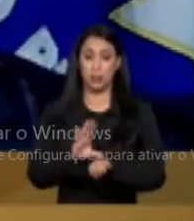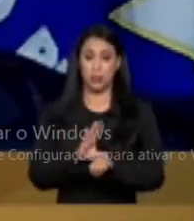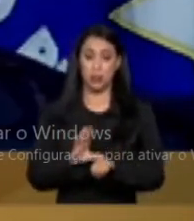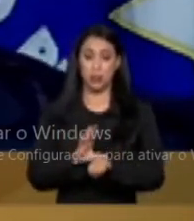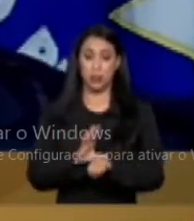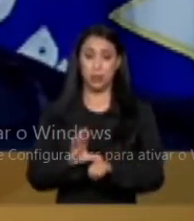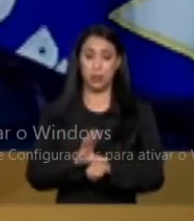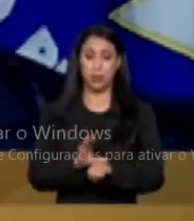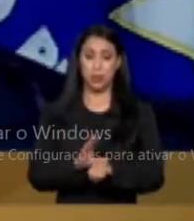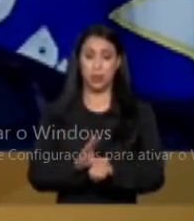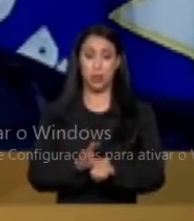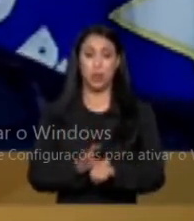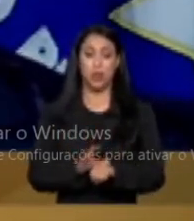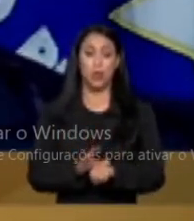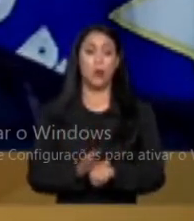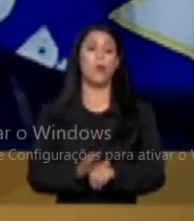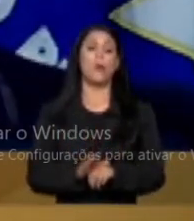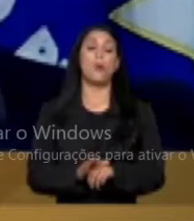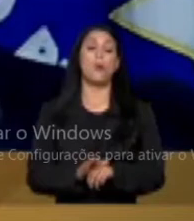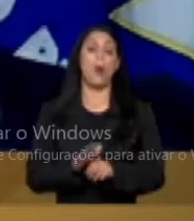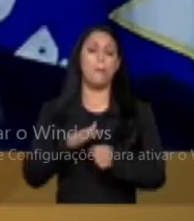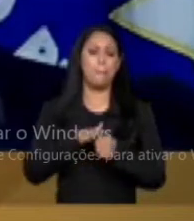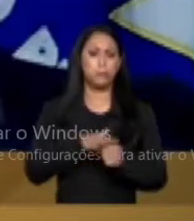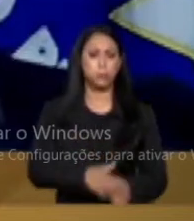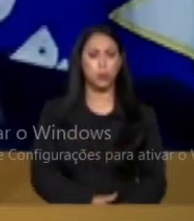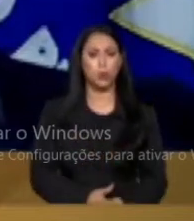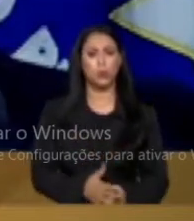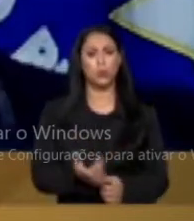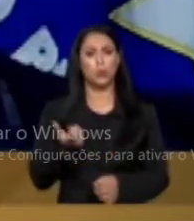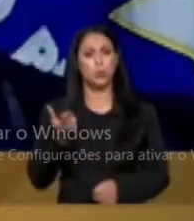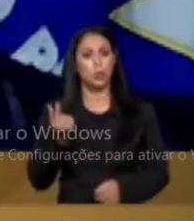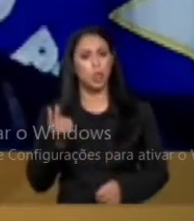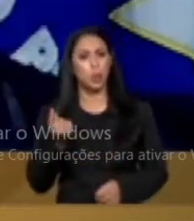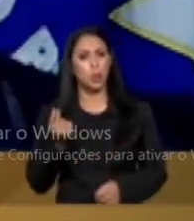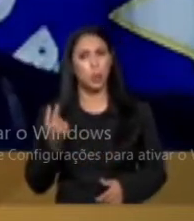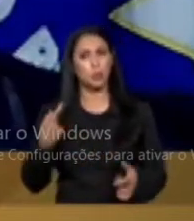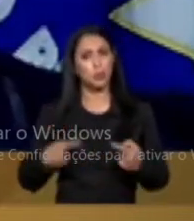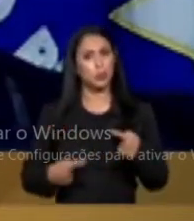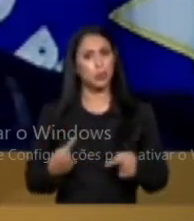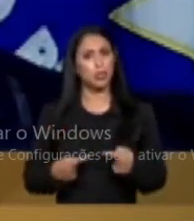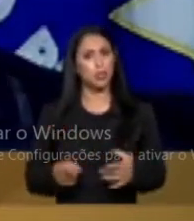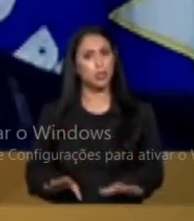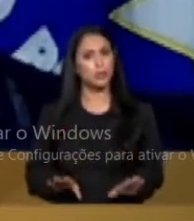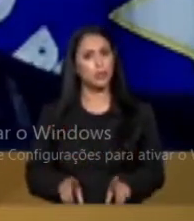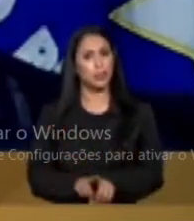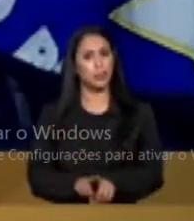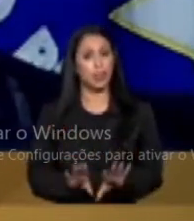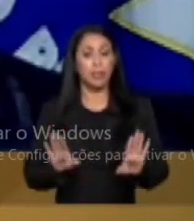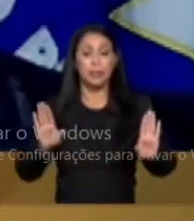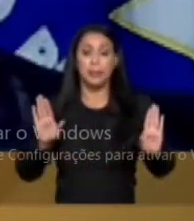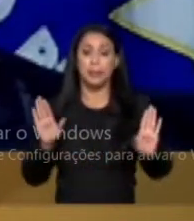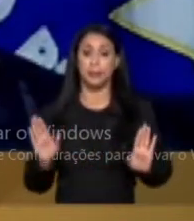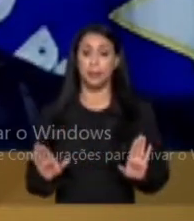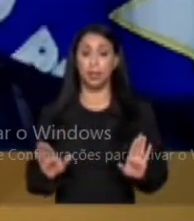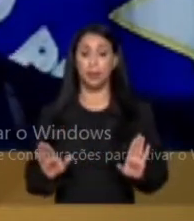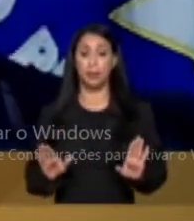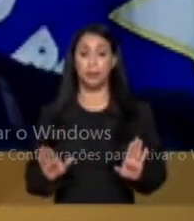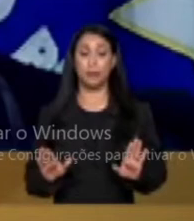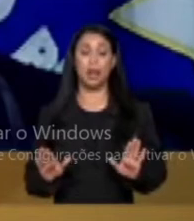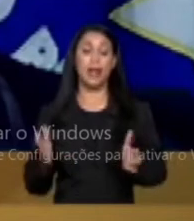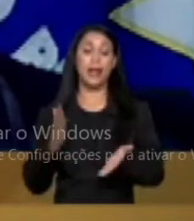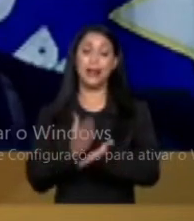constituem o abuso do poder econômico e o abuso do poder político. Tudo isso vai